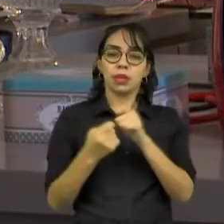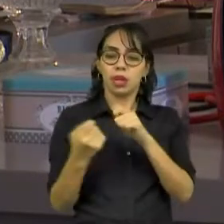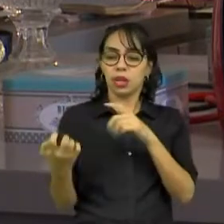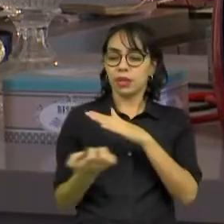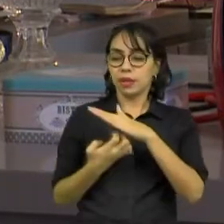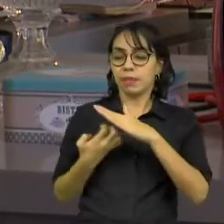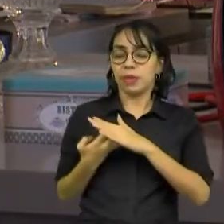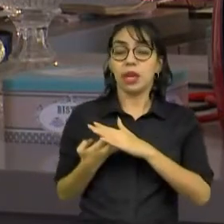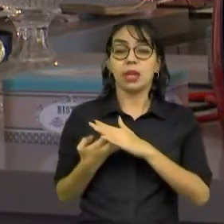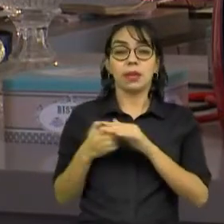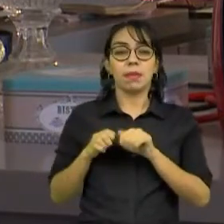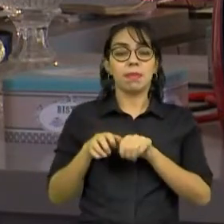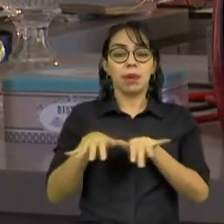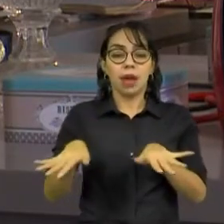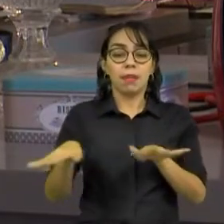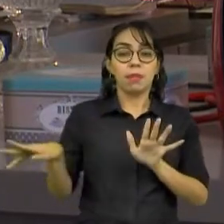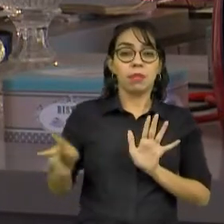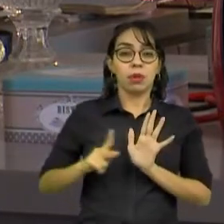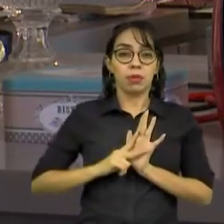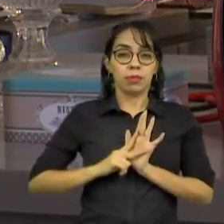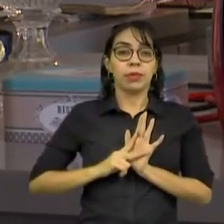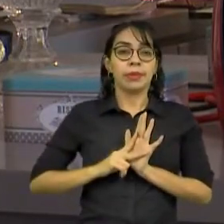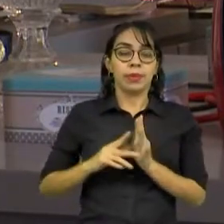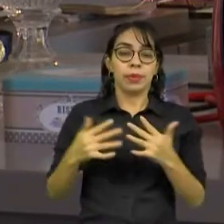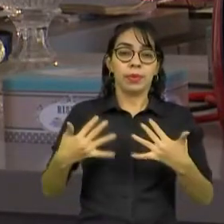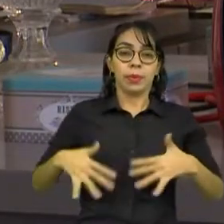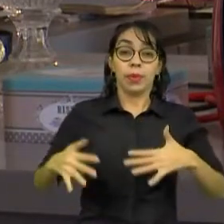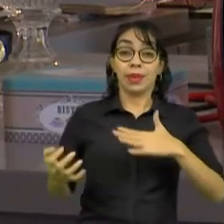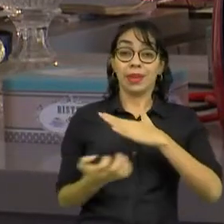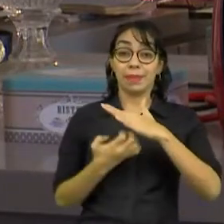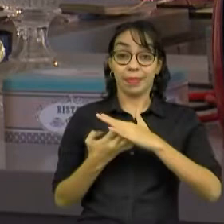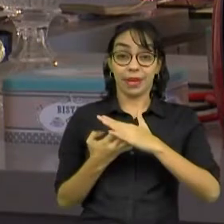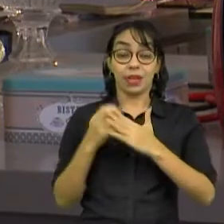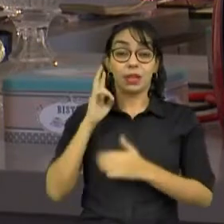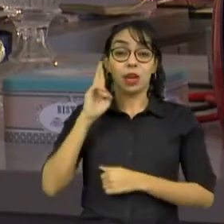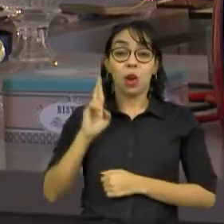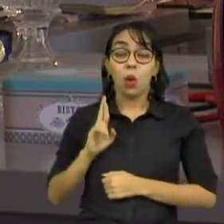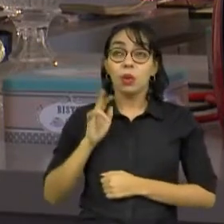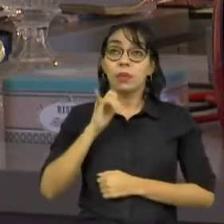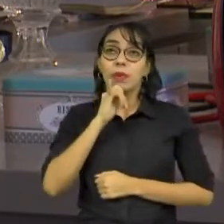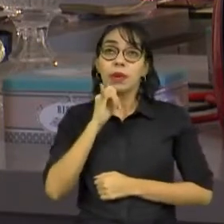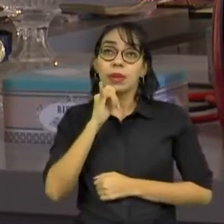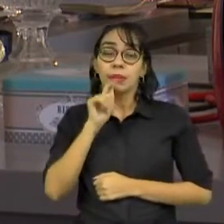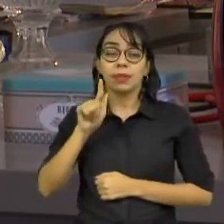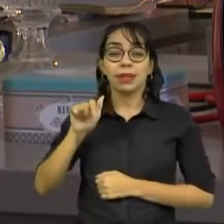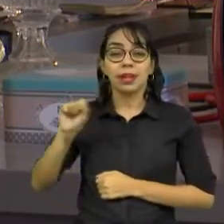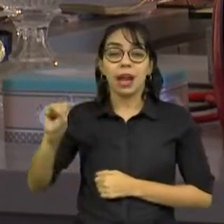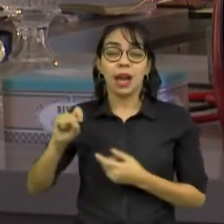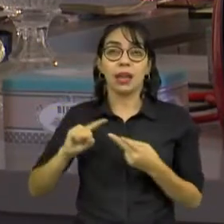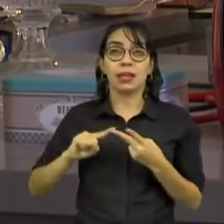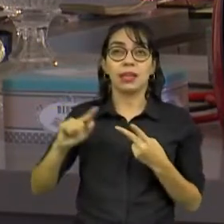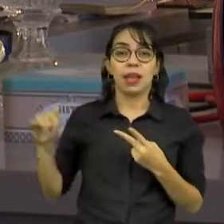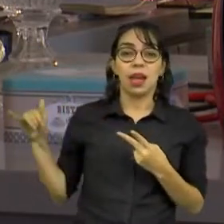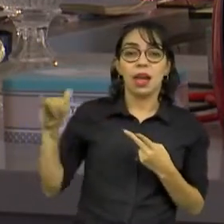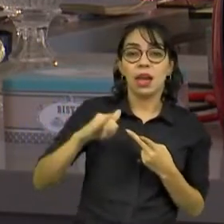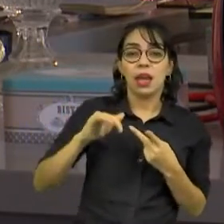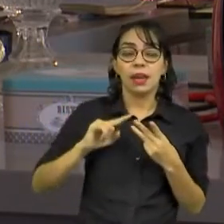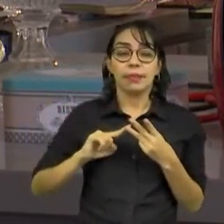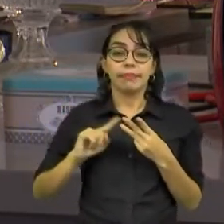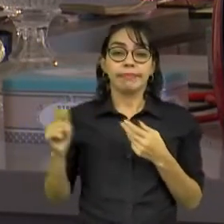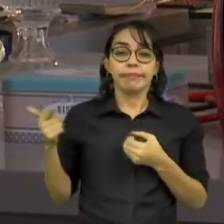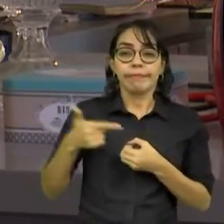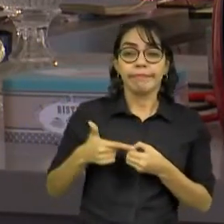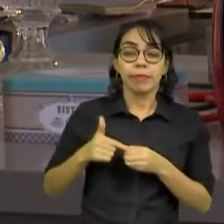há um golpe, grandes empresas russas devem estar sofrendo, empresas do setor de petróleo, de gás, as empresas aéreas, etc. Mas